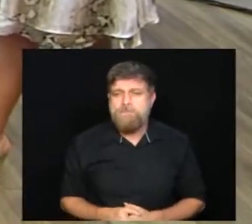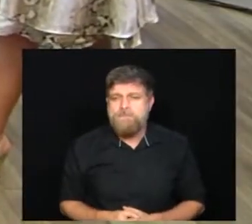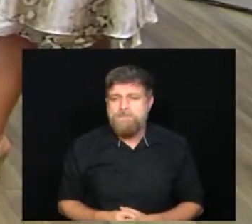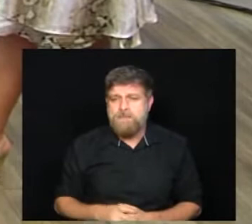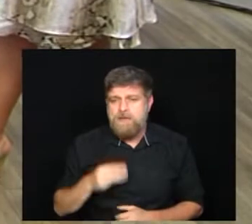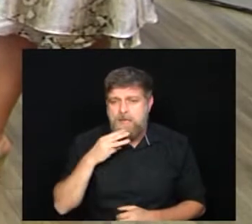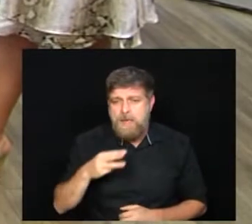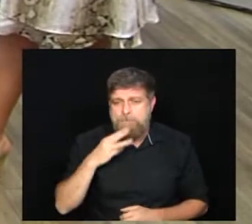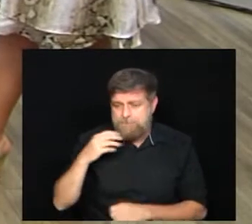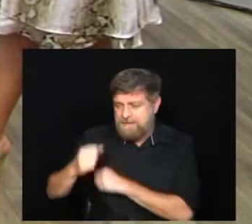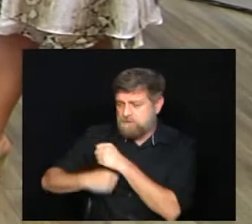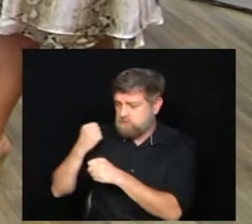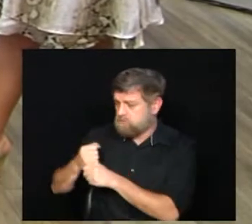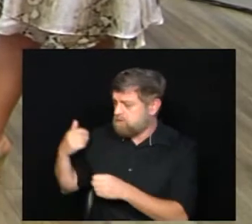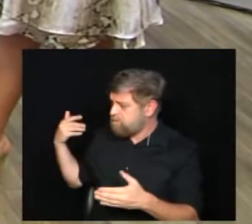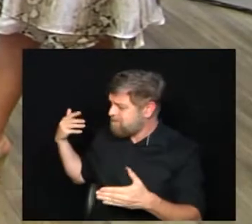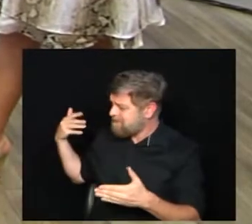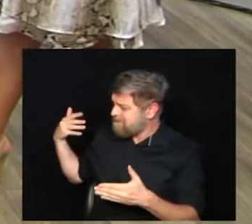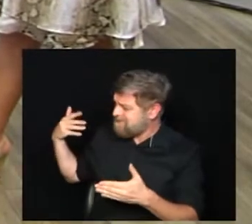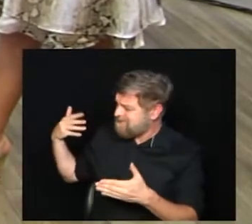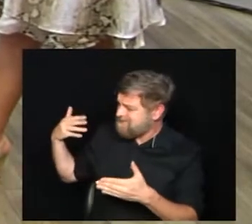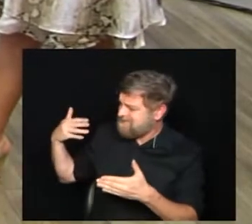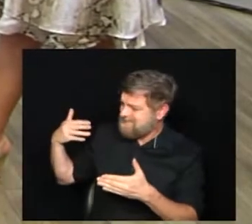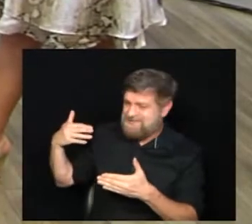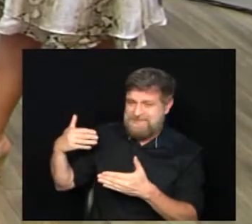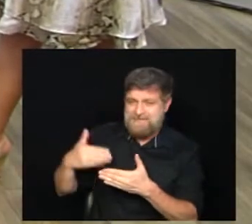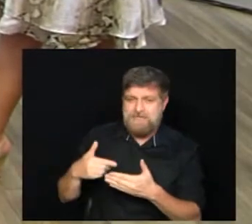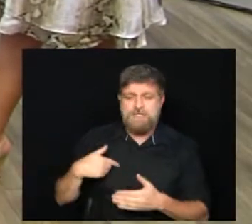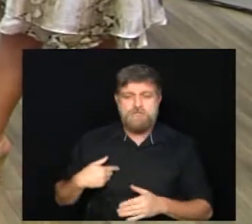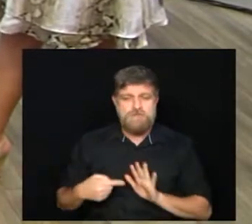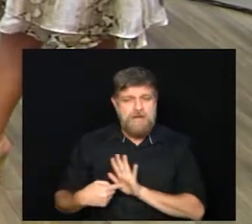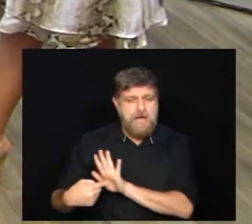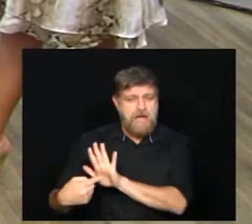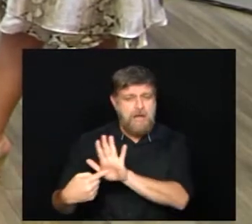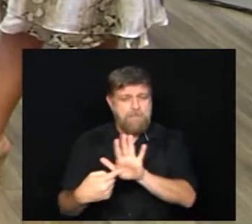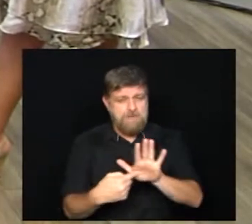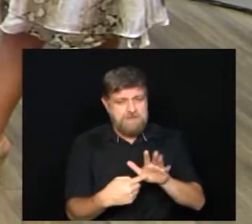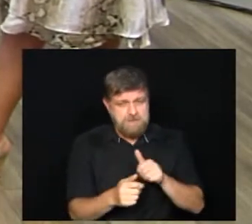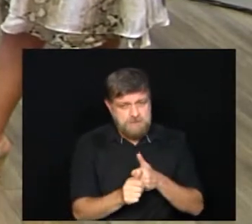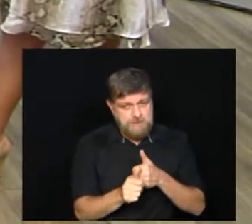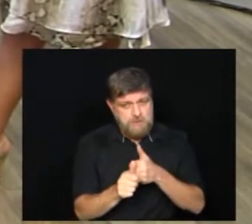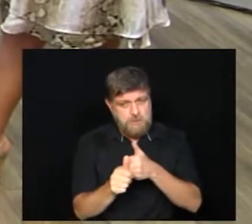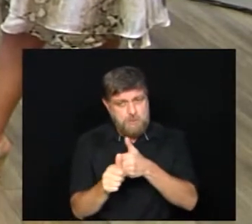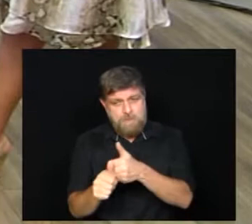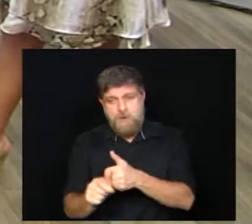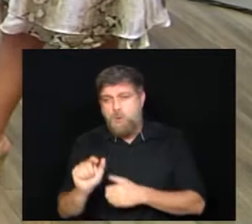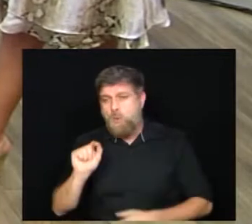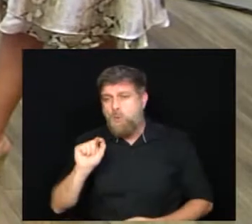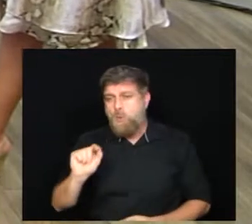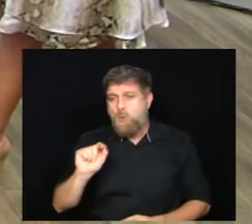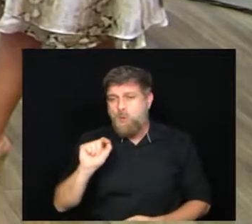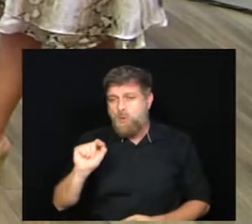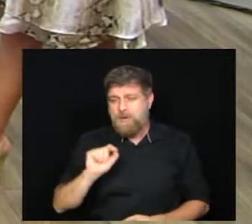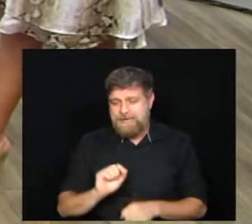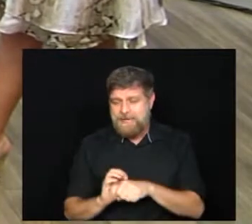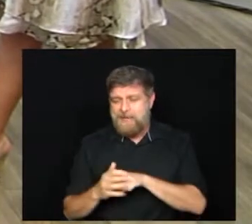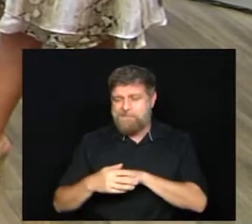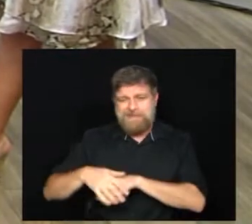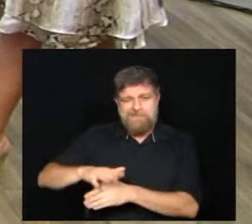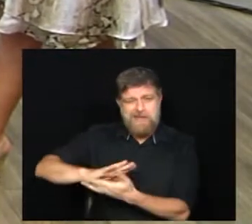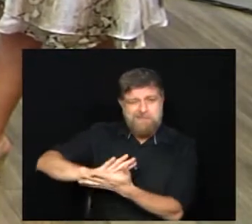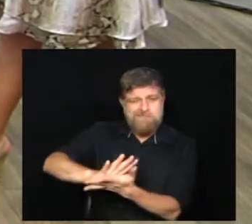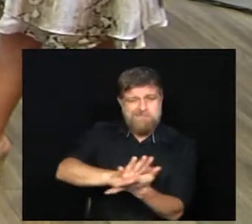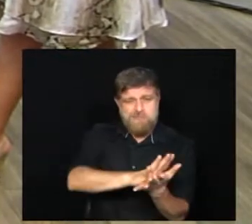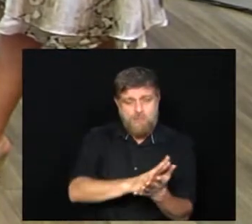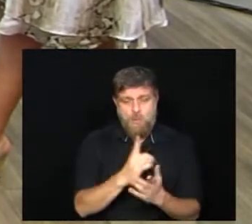março do ano passado, a gente vem fazendo aquele panorama, aquele acompanhamento do que a pandemia causou.